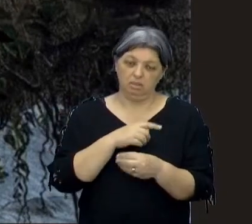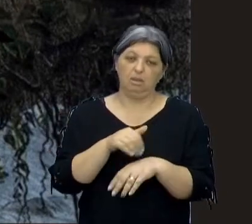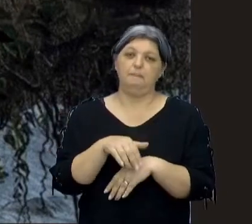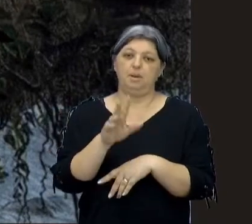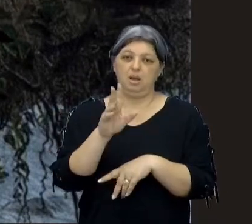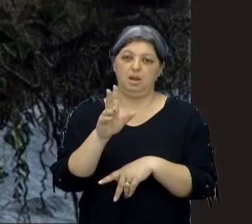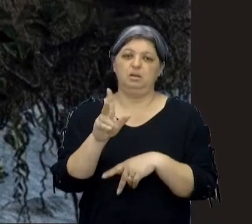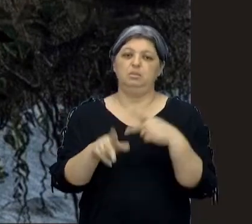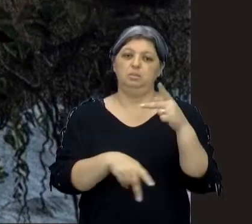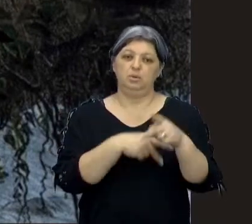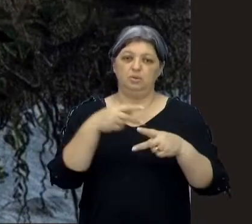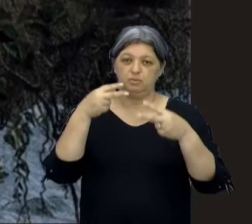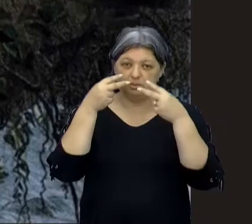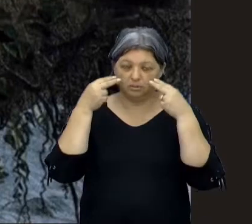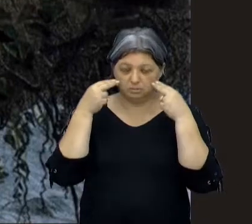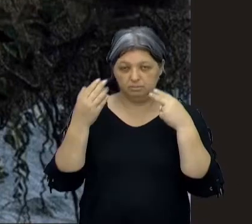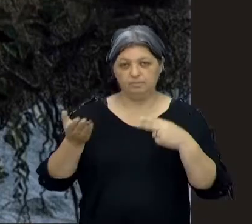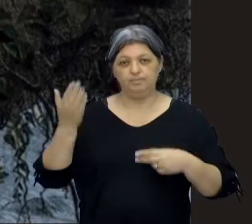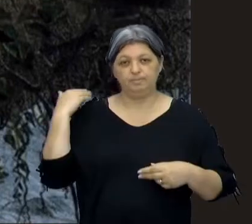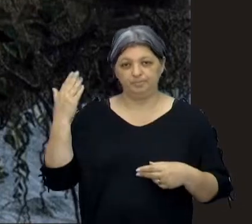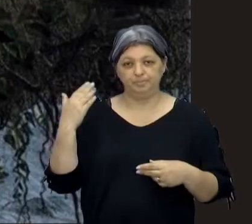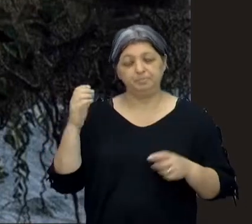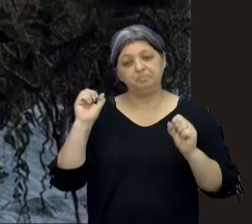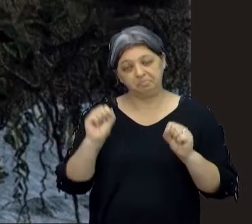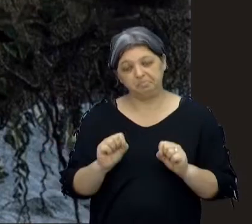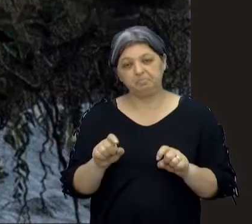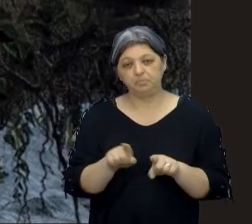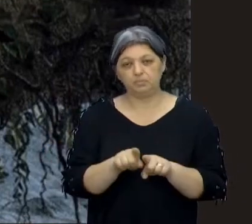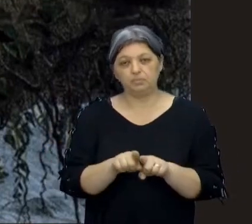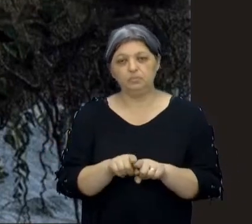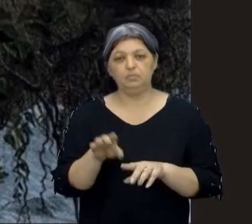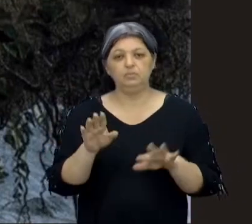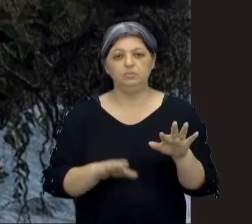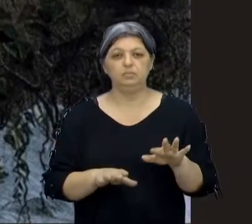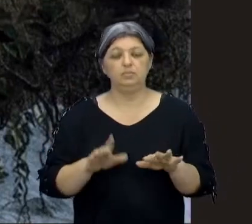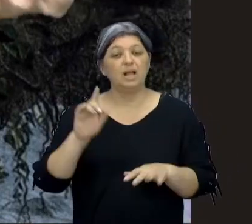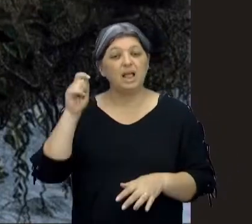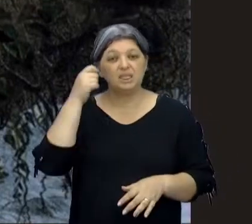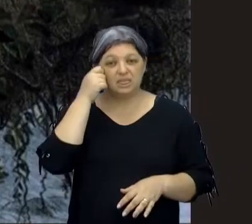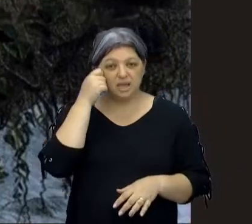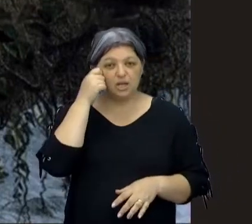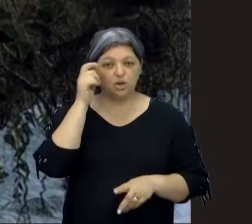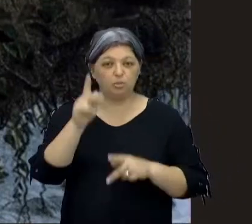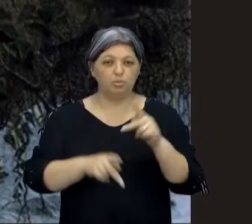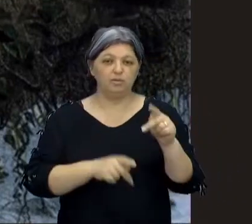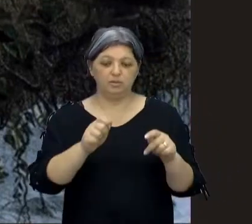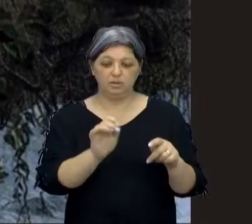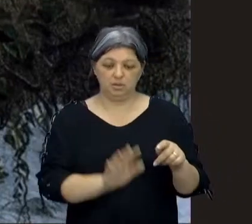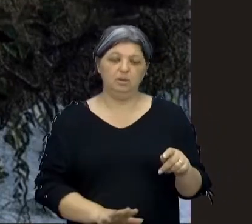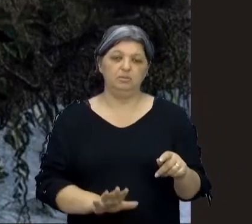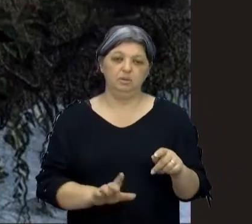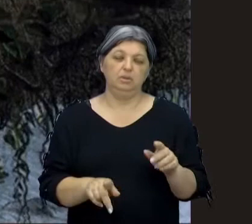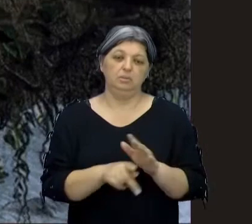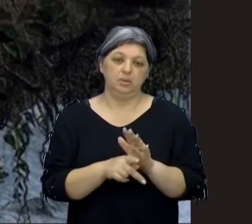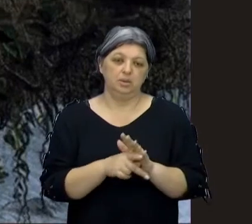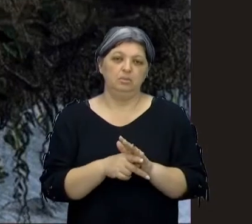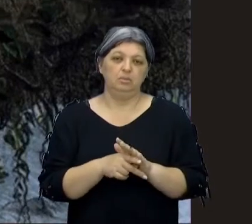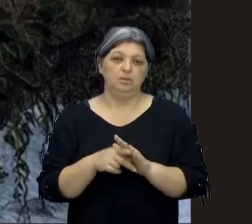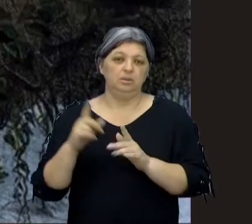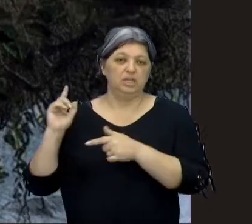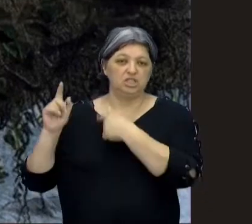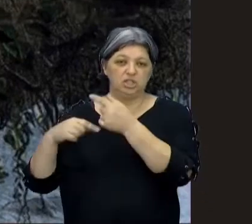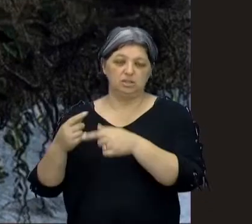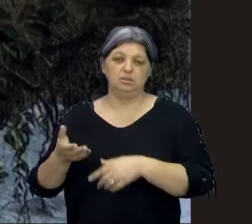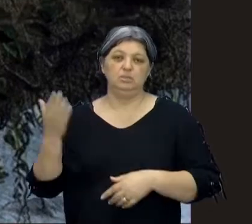que são antepassados meus Como eu posso muito bem ter também negros africanos como meus antepassados então